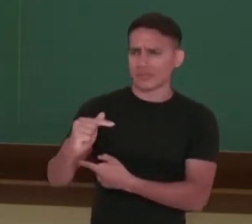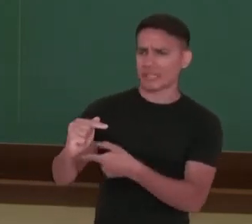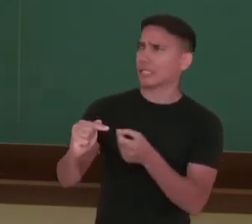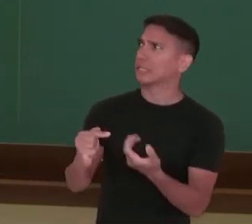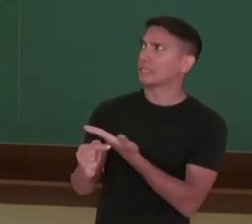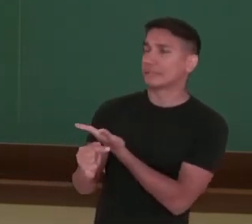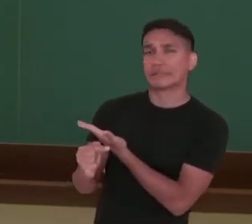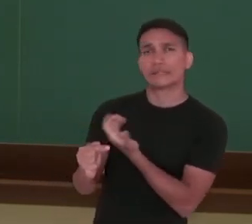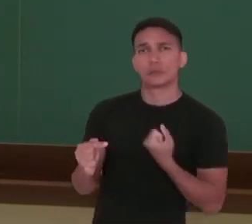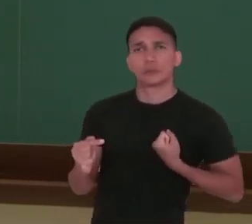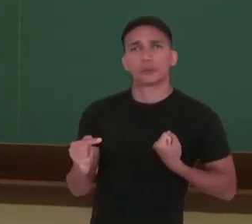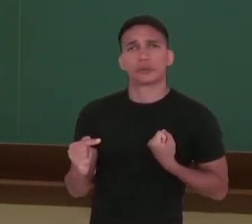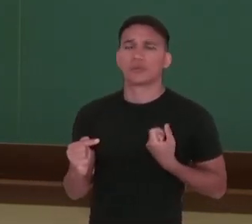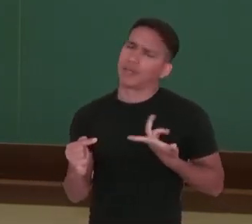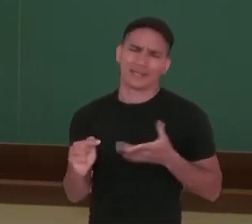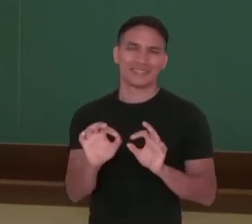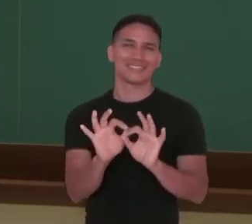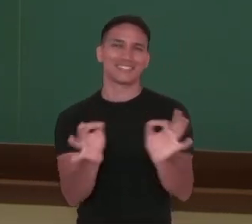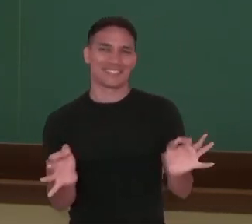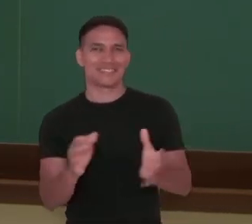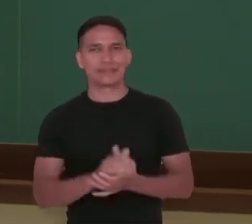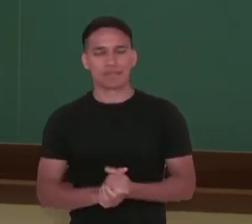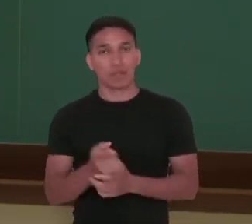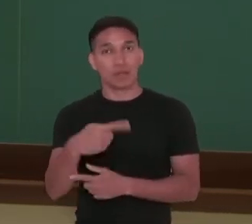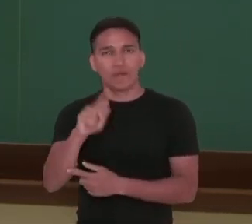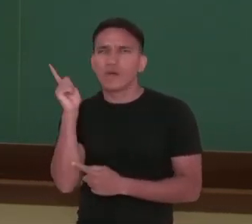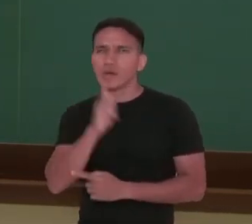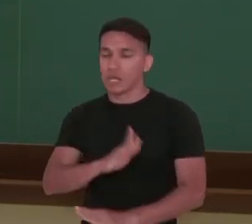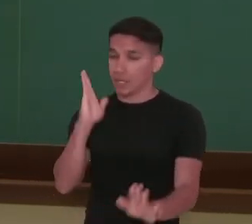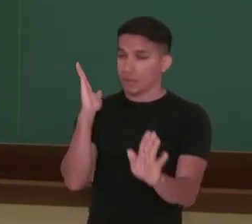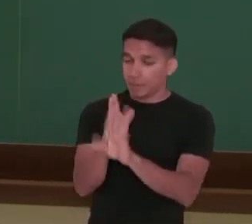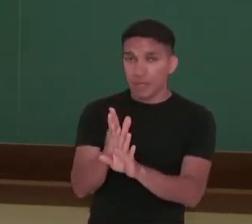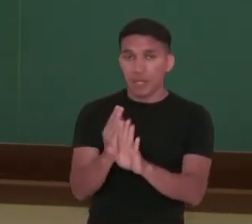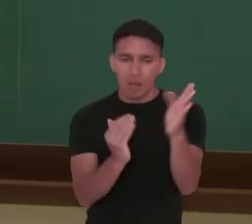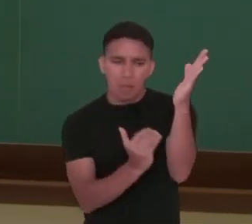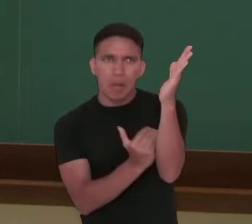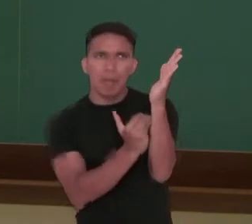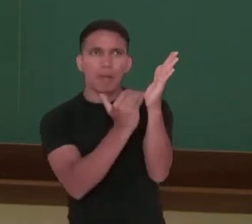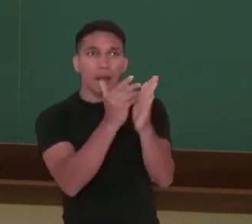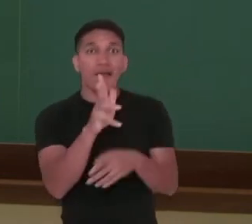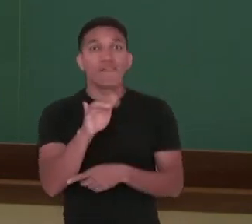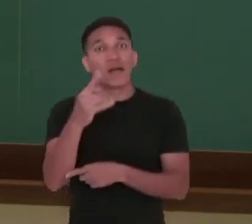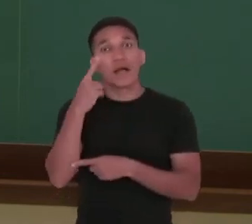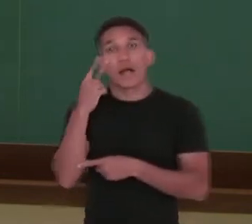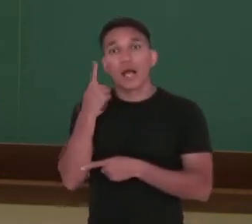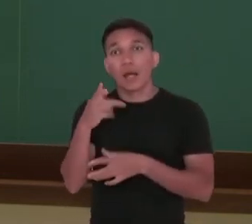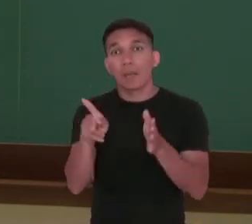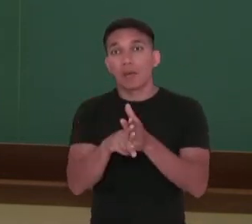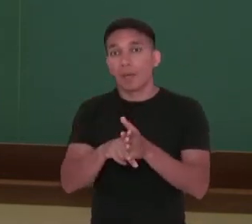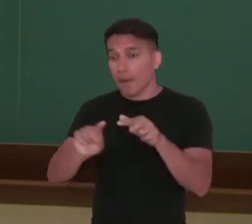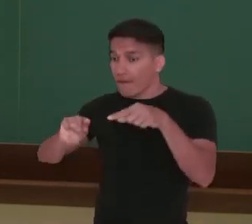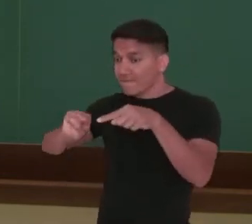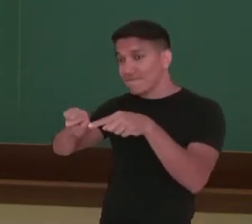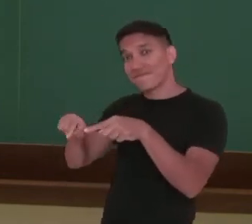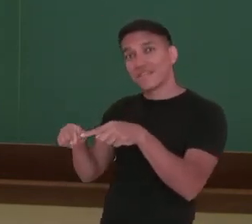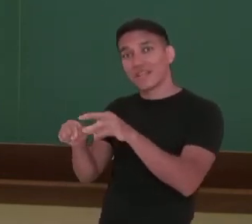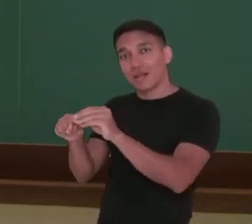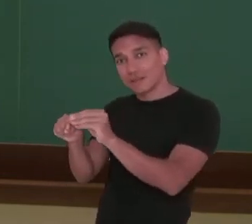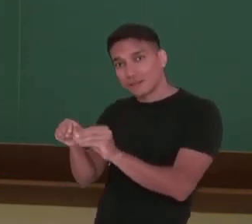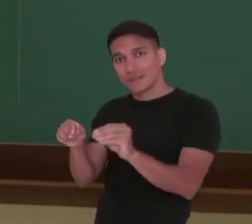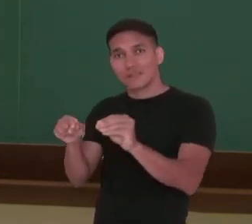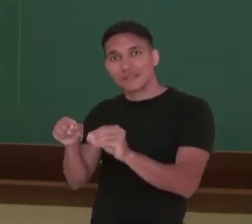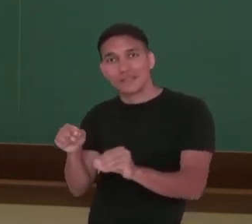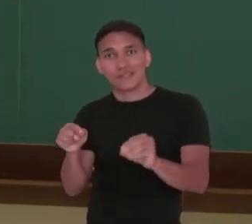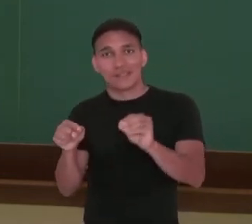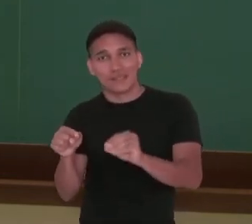nesse número? Pessoal, bem simples. Para você achar a ordem de grandeza, você vai deslocar a vírgula até